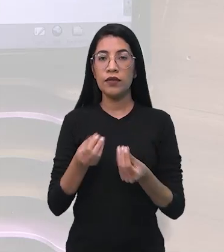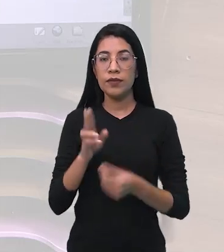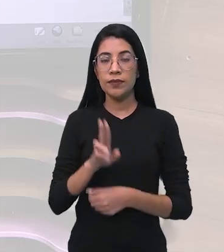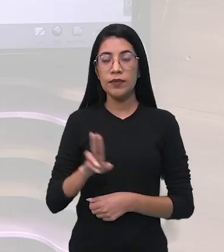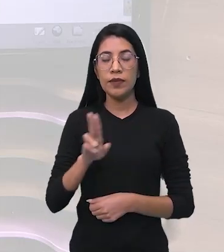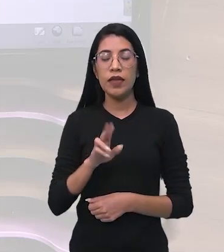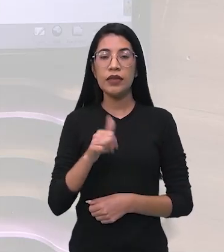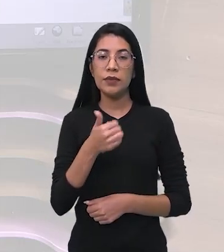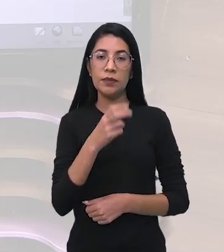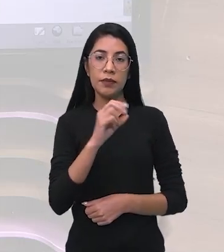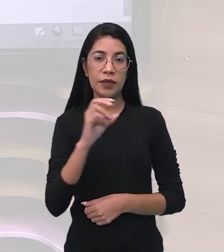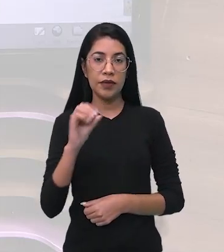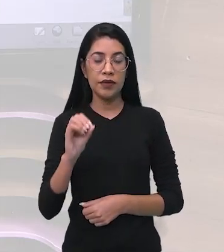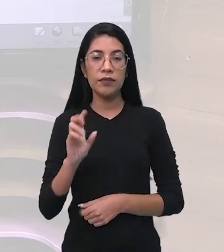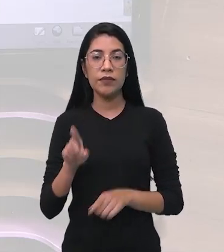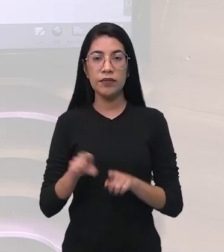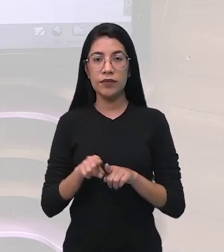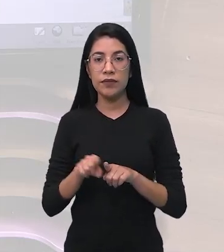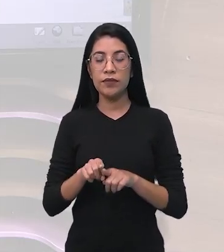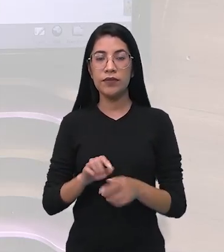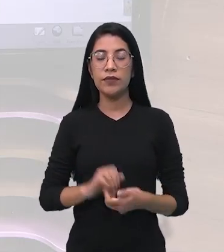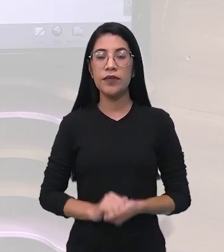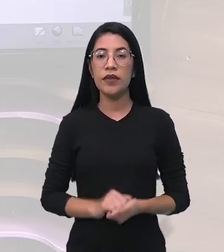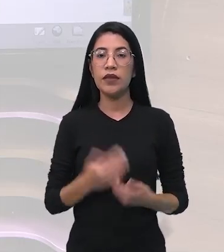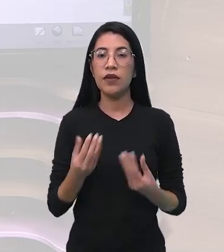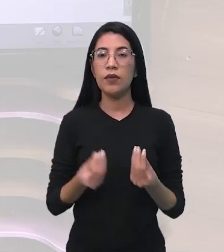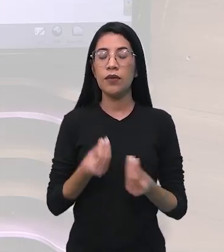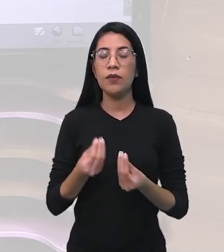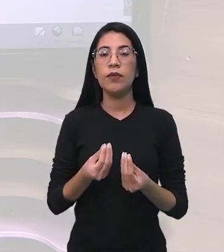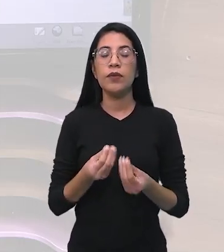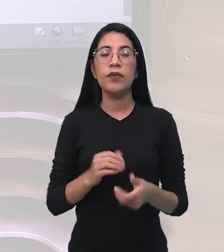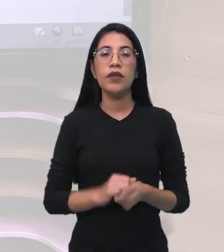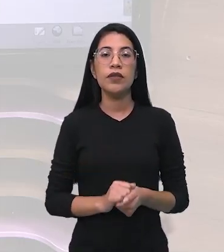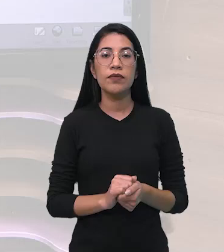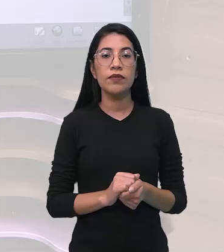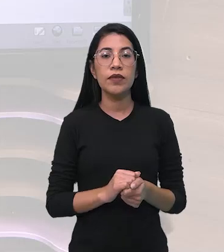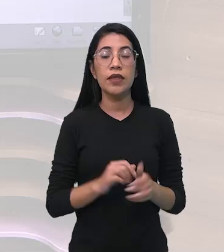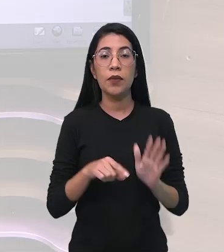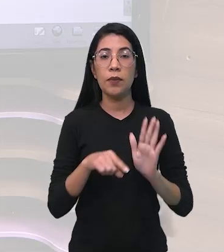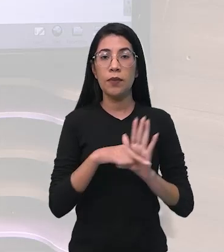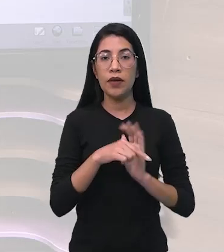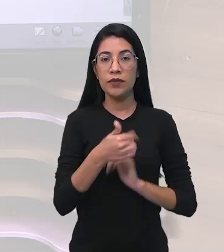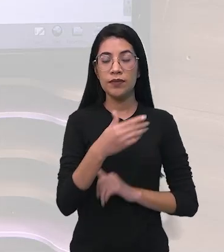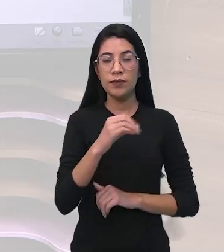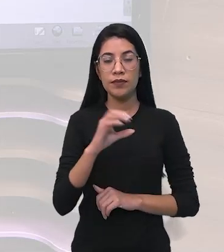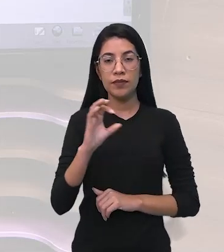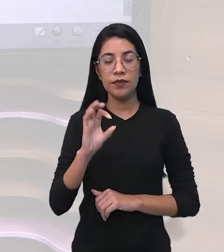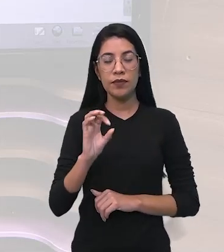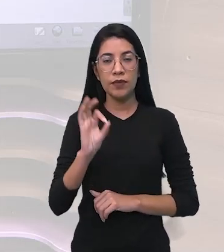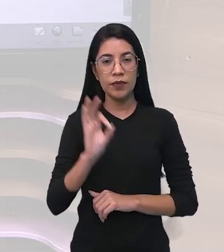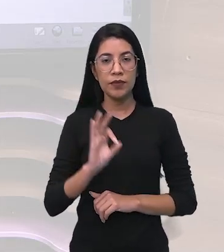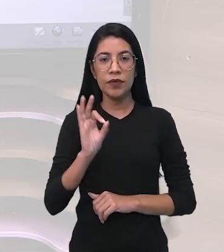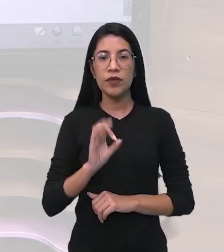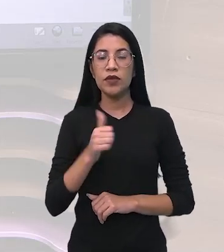sendo 1.500. Ou seja, a gente vai tirar os 10% desses 1.500 aqui. Esses 1.500